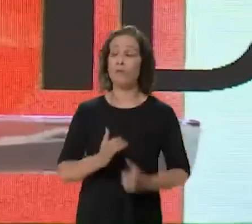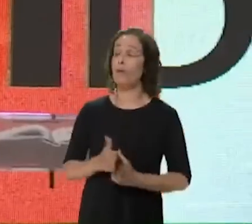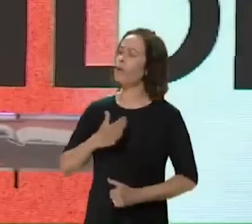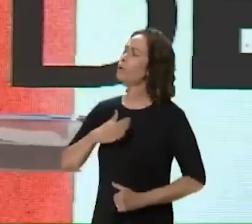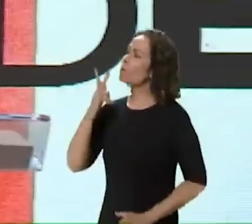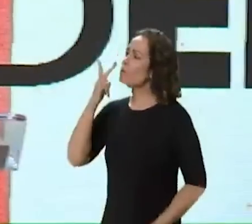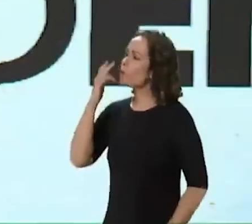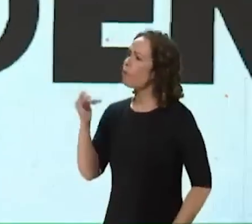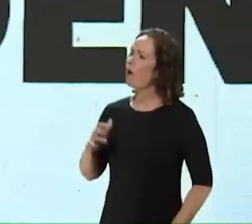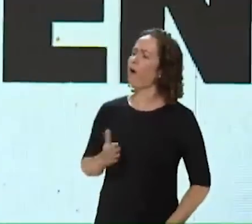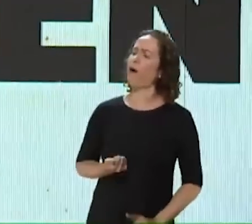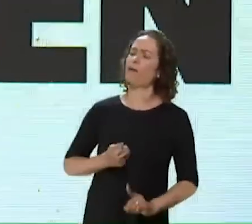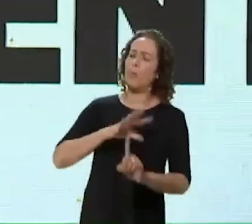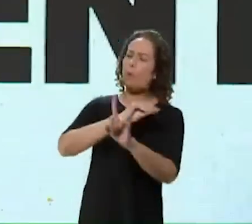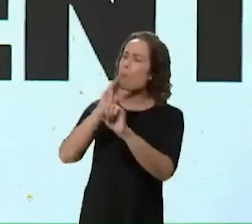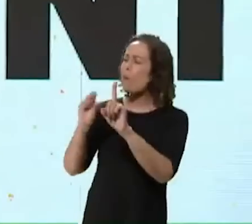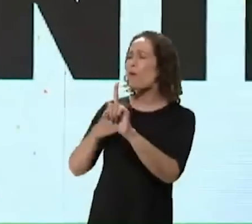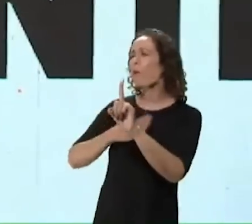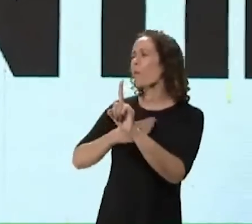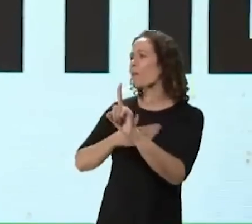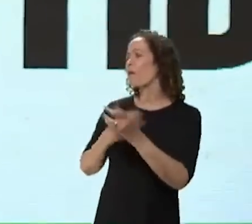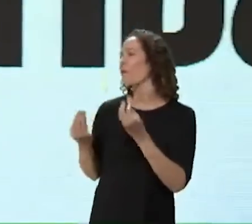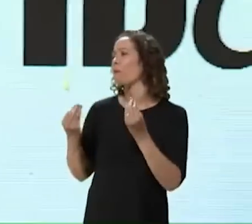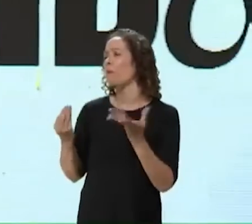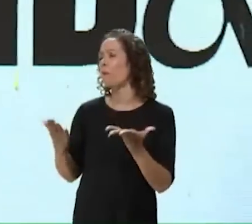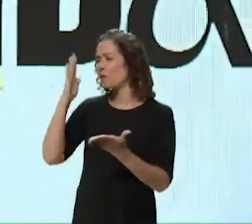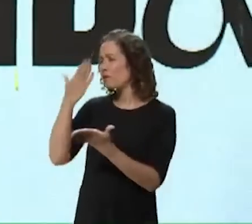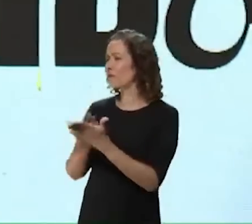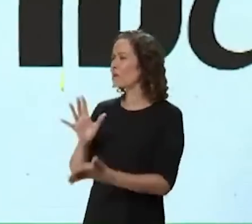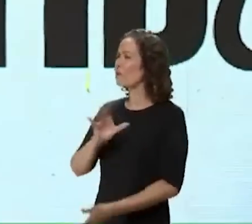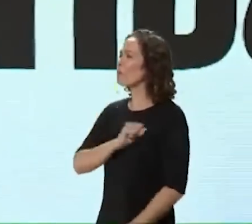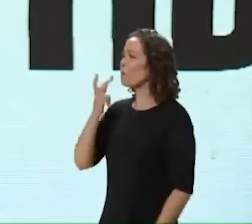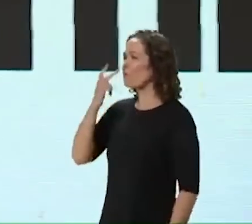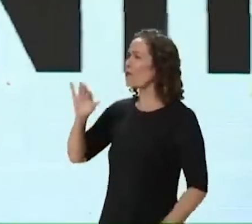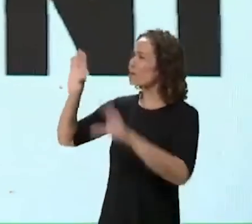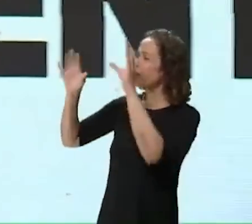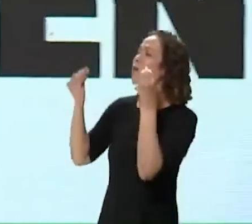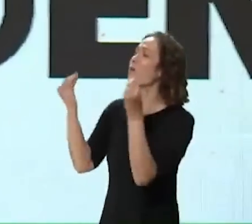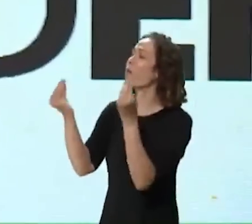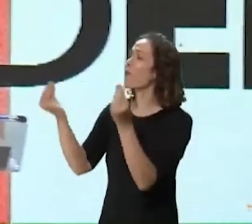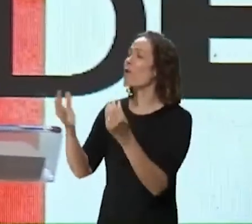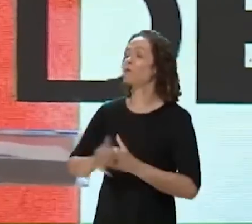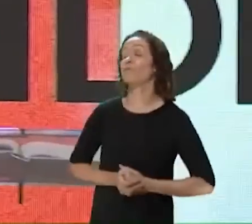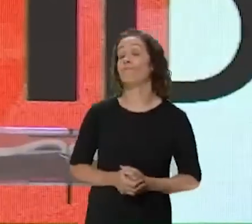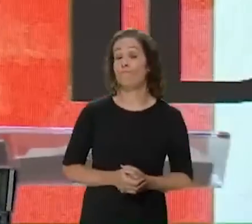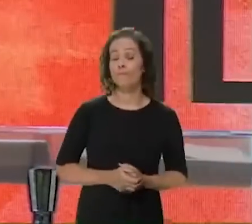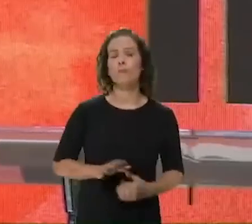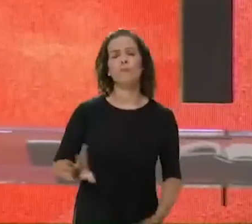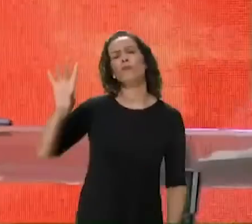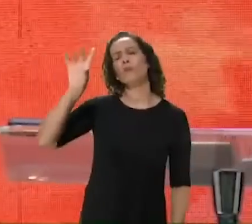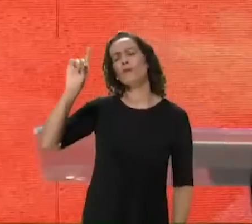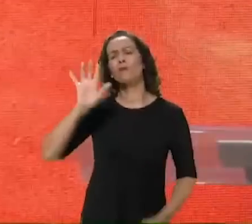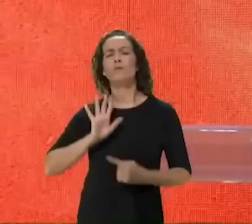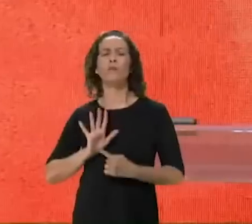como que eu acredito no amor do Pai Celestial? O pai, gente, Deus não se apresentou como coach,